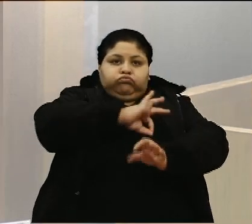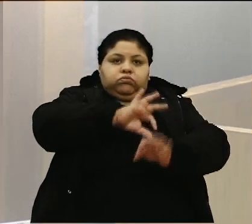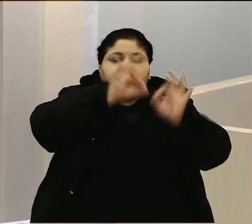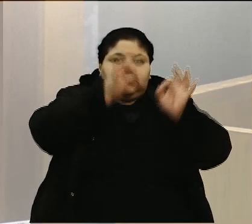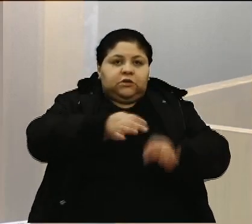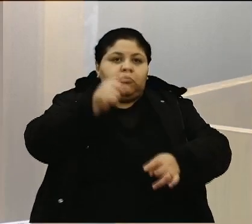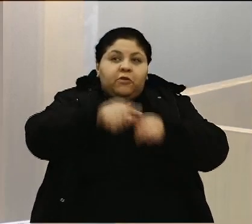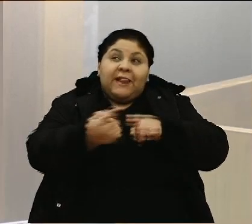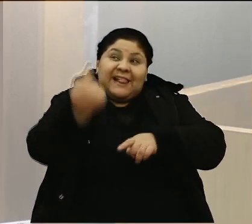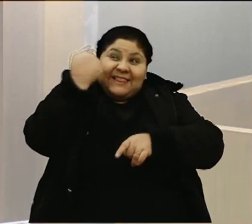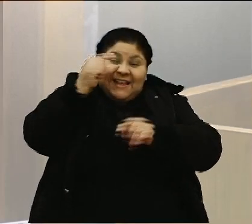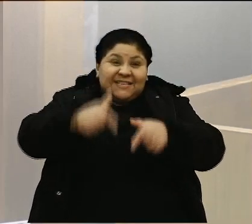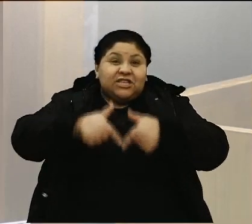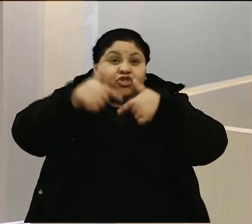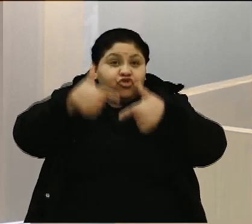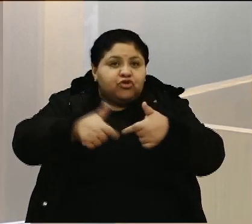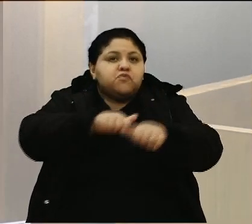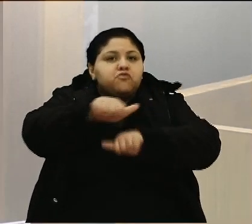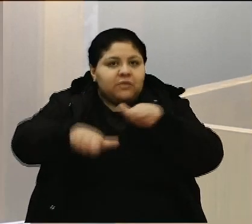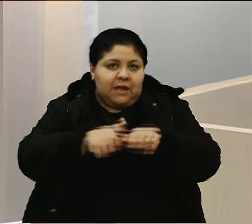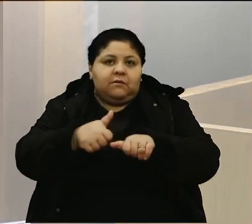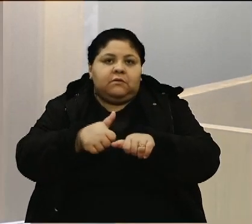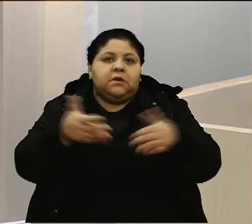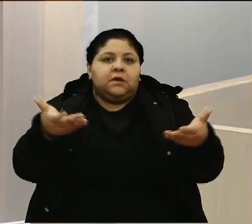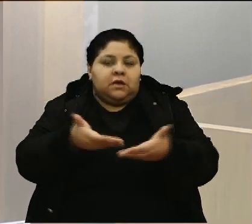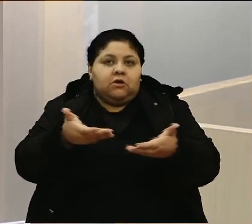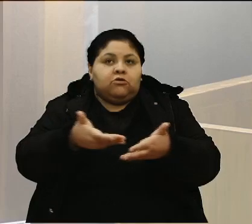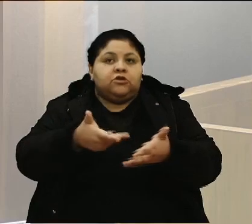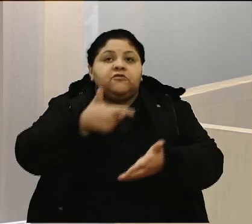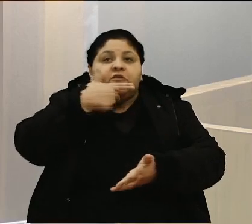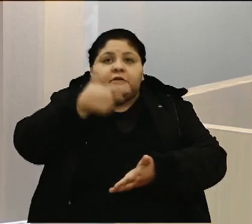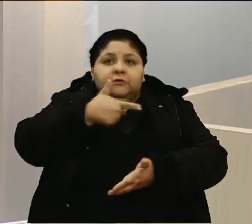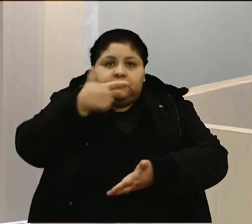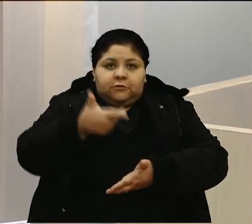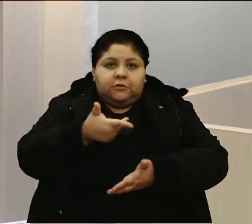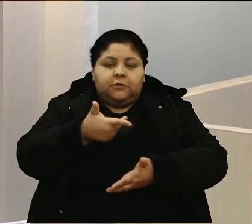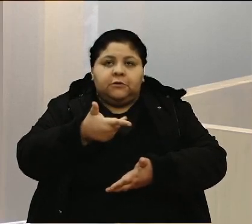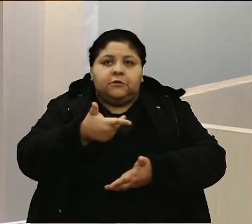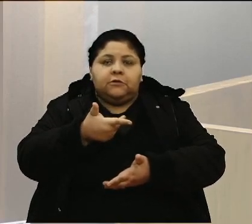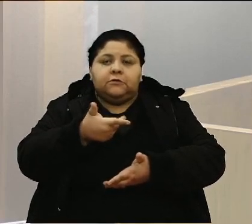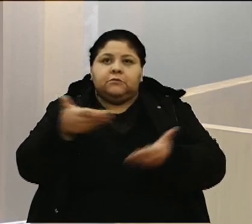Então, queria fazer esse registro. E tomara que